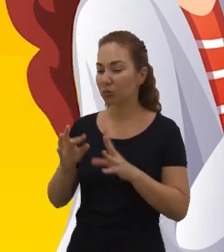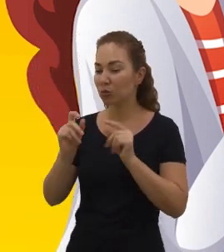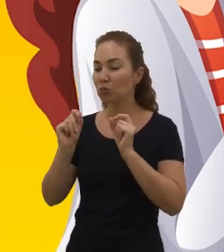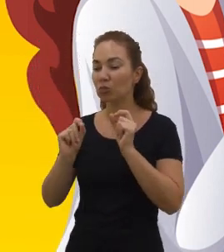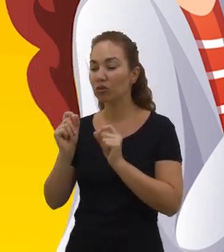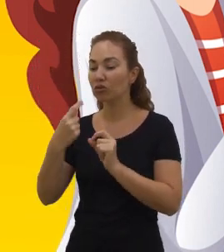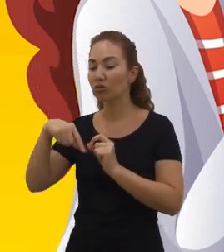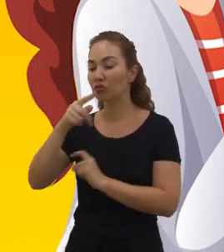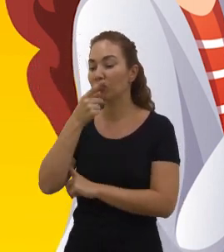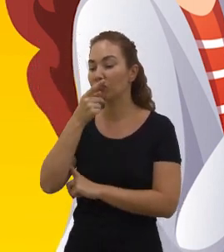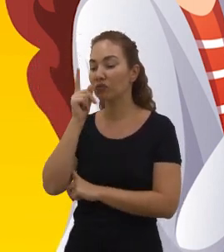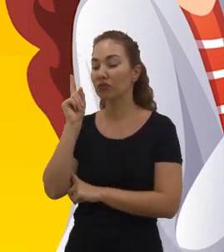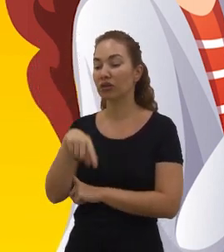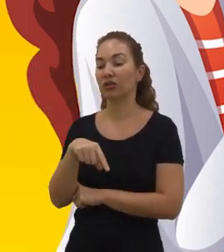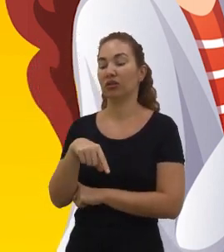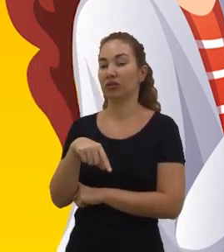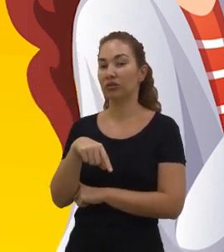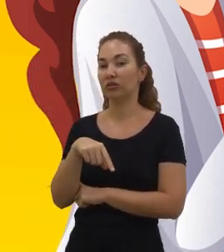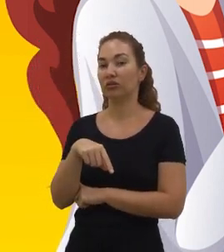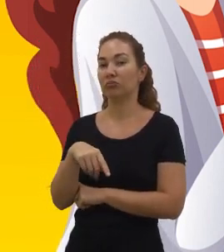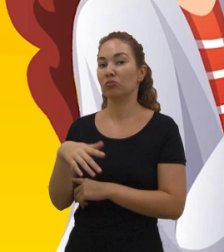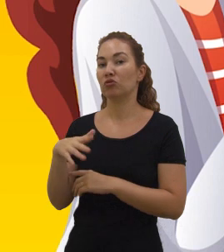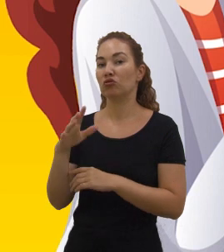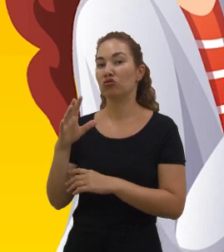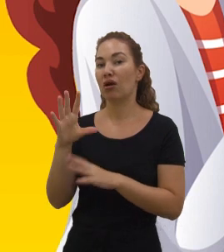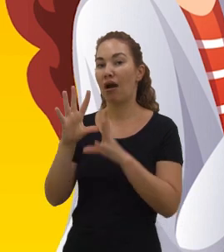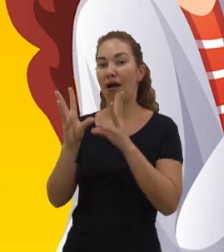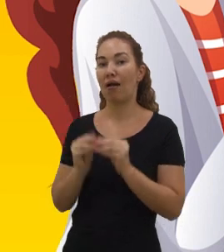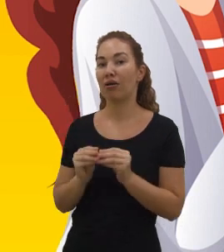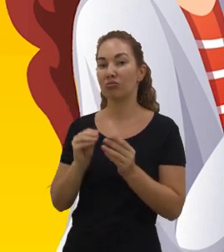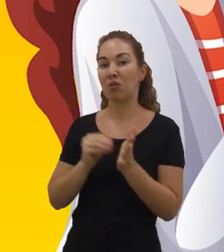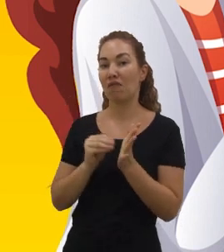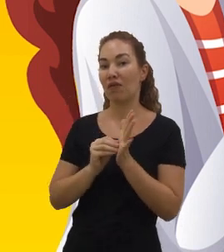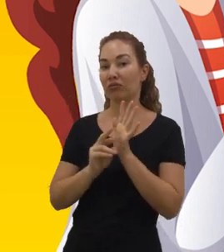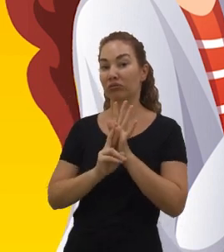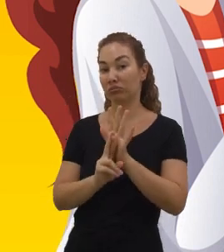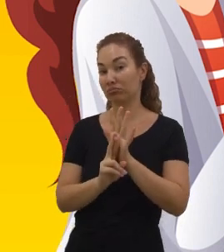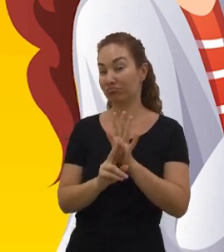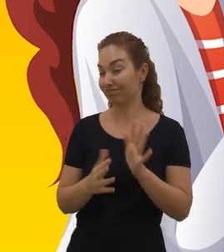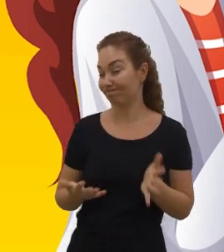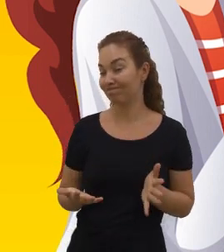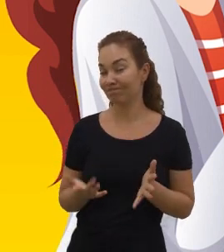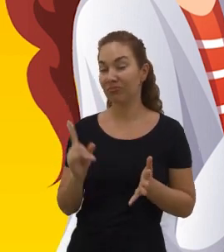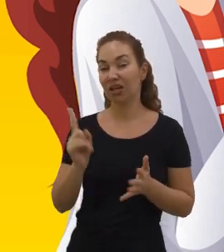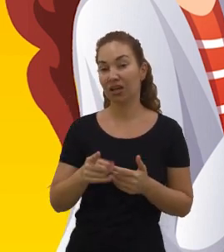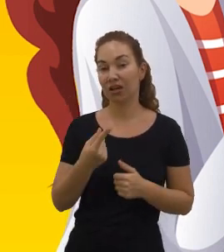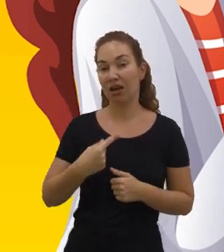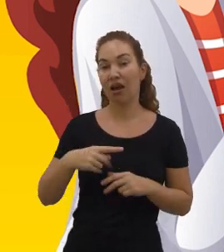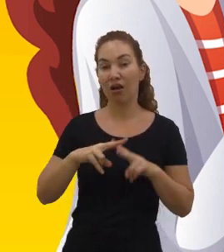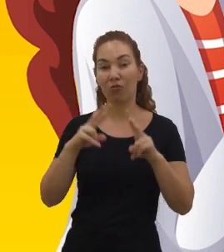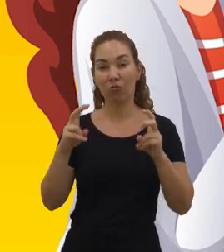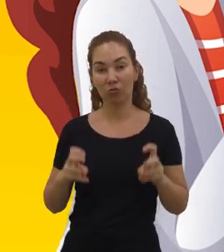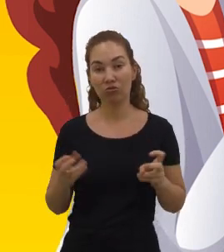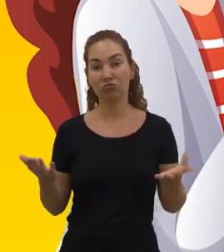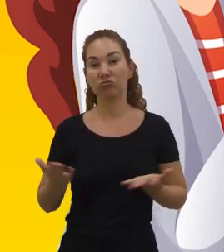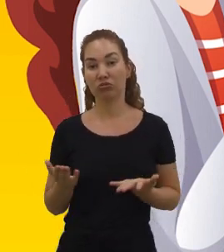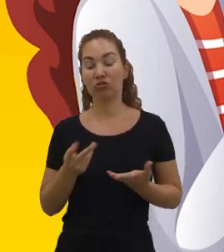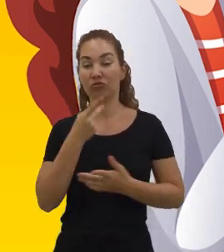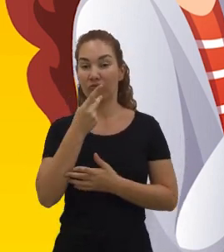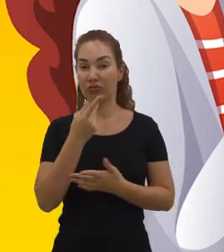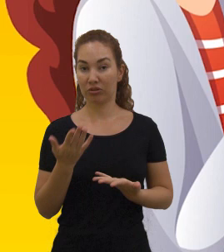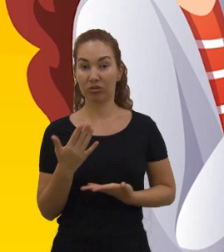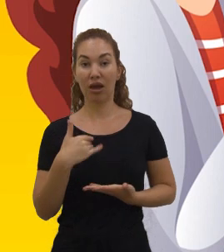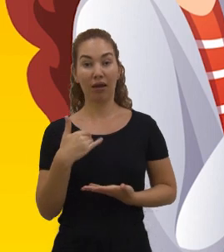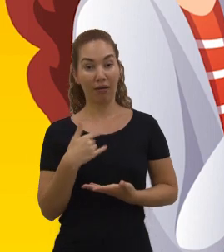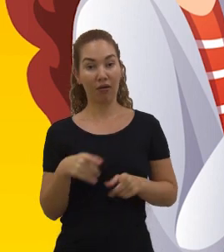falou no caso, se resume à falta de representatividade, né? Que é o que essa pauta que a gente tá trazendo, né? E eu